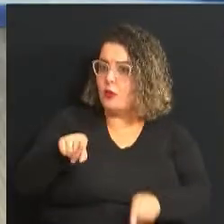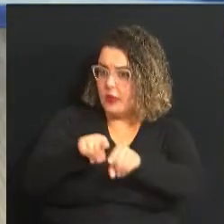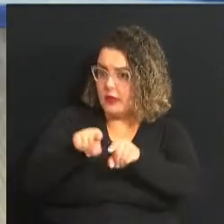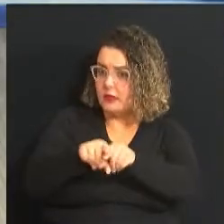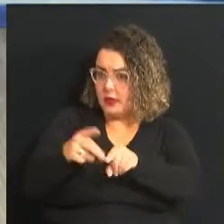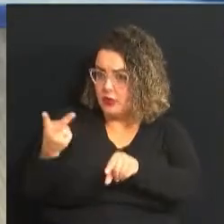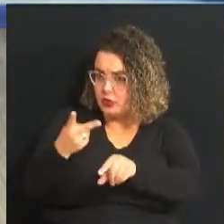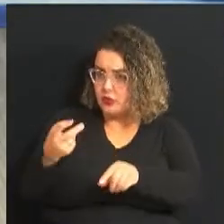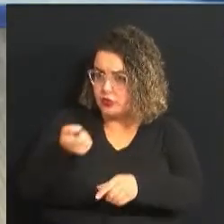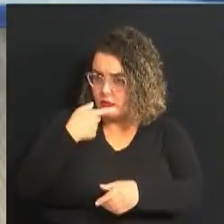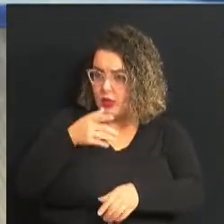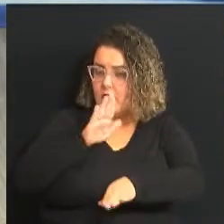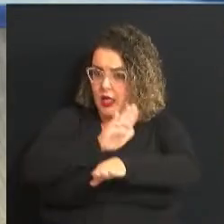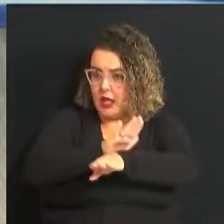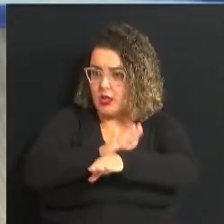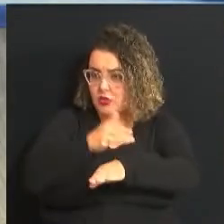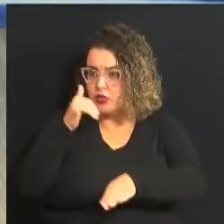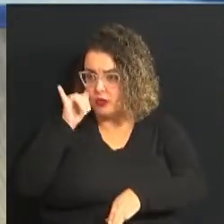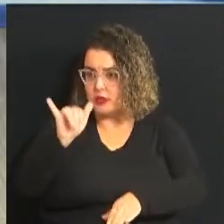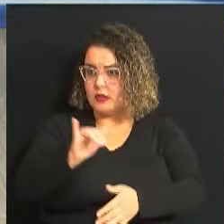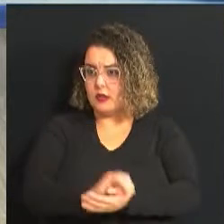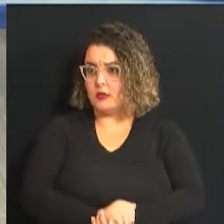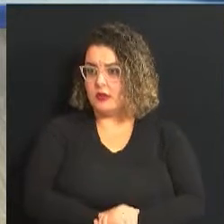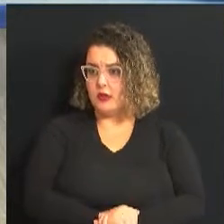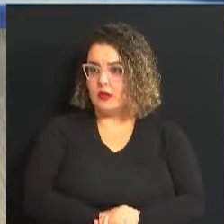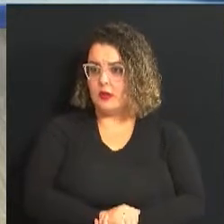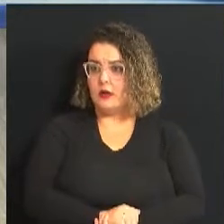fólico, ajuda nessa prevenção?